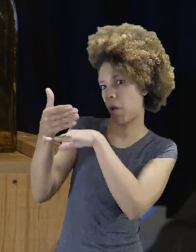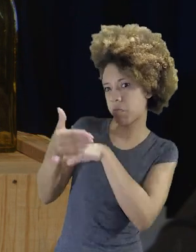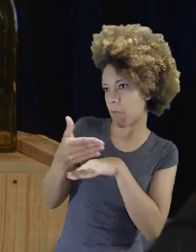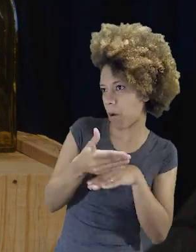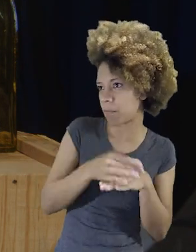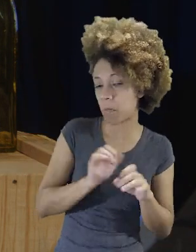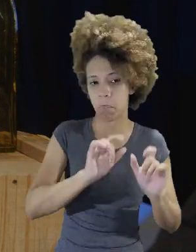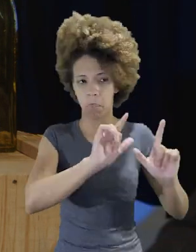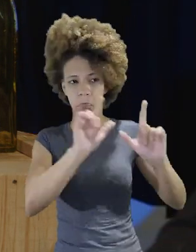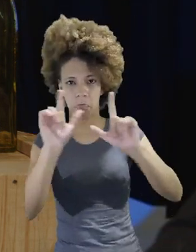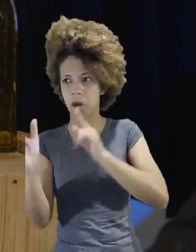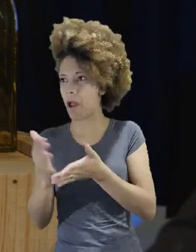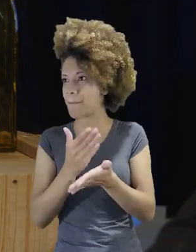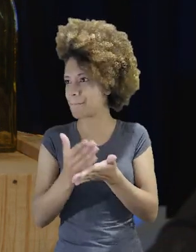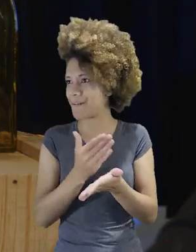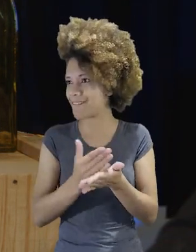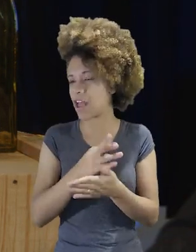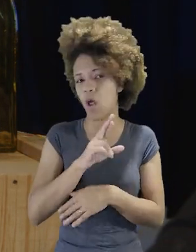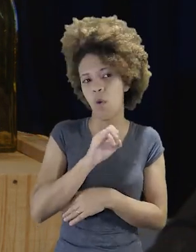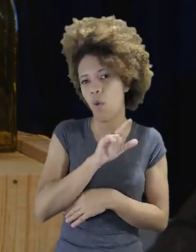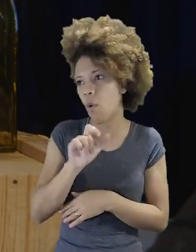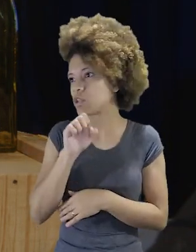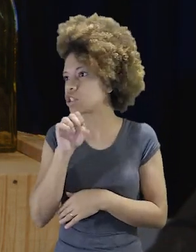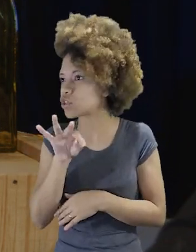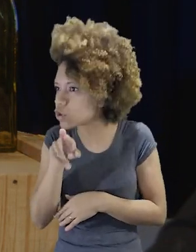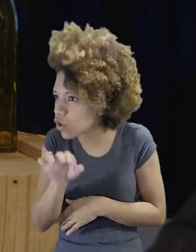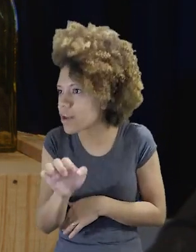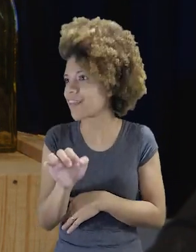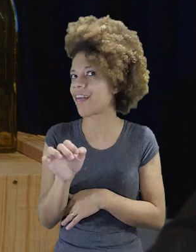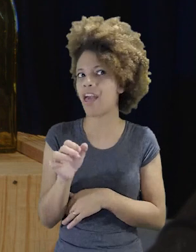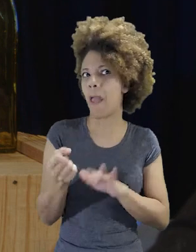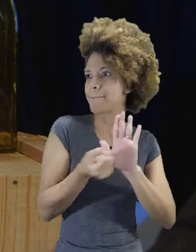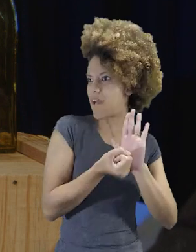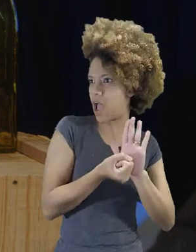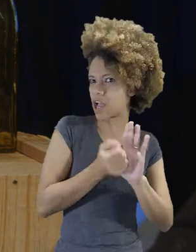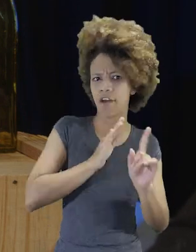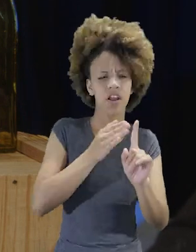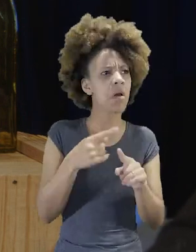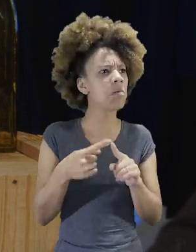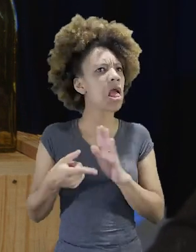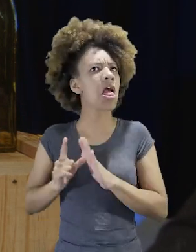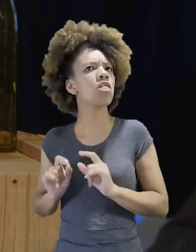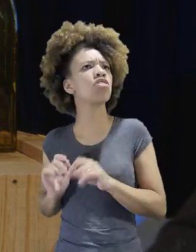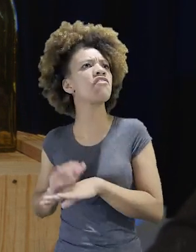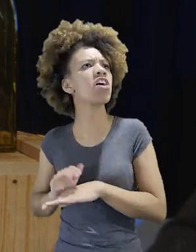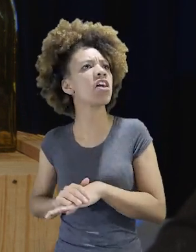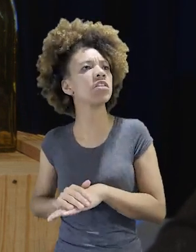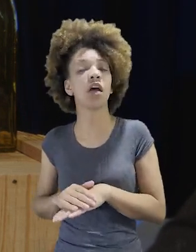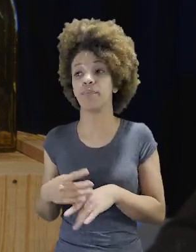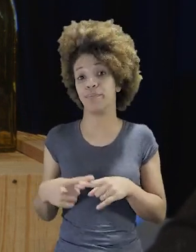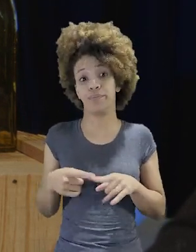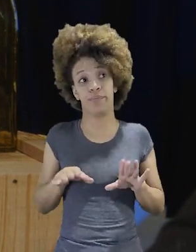começaram aqui num negócio ou outro Ah só porque que eles não faziam isso antes é cara porque antes todas as chances que eles tentaram tinha